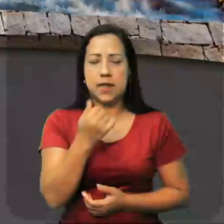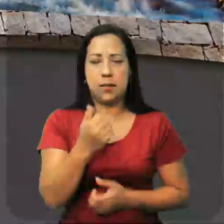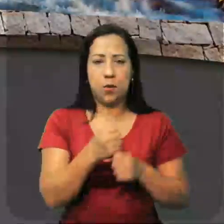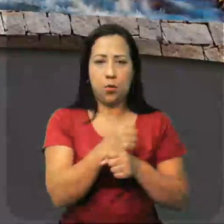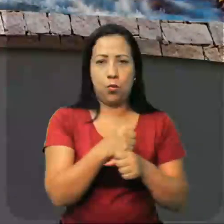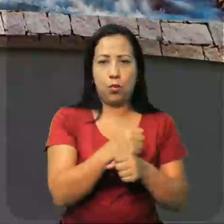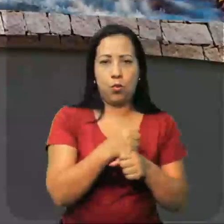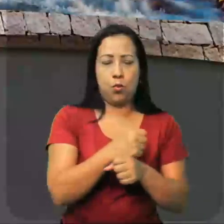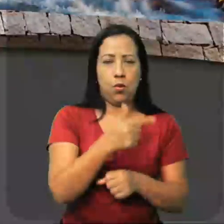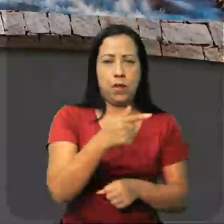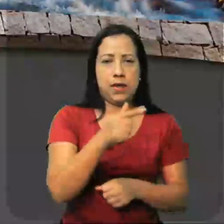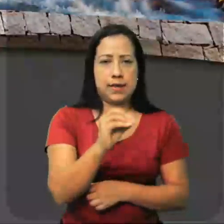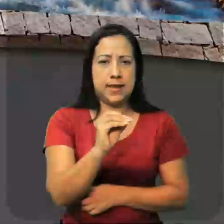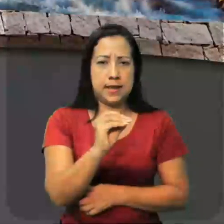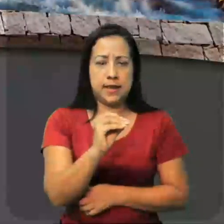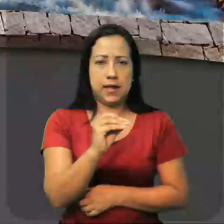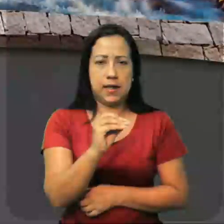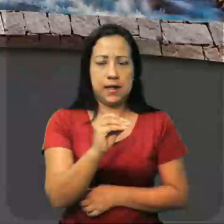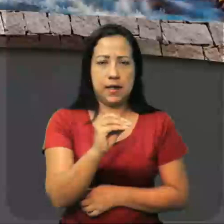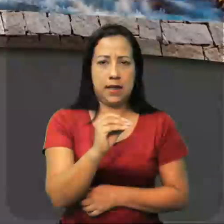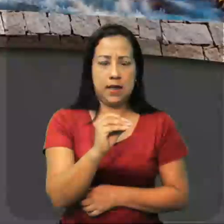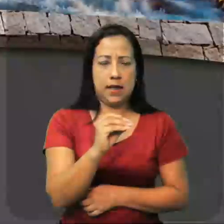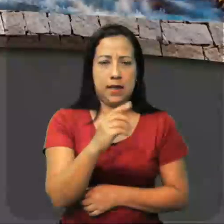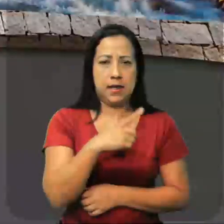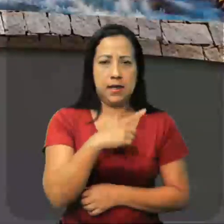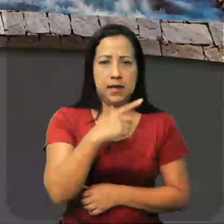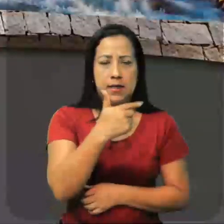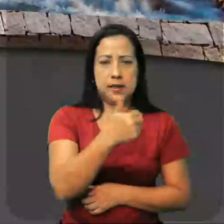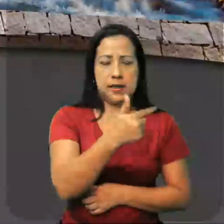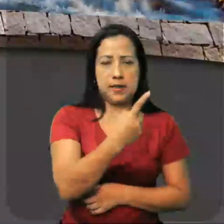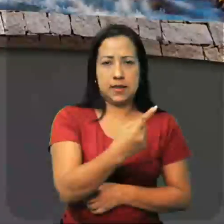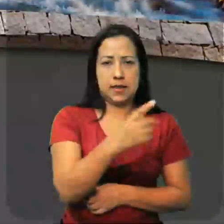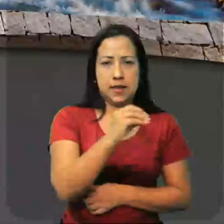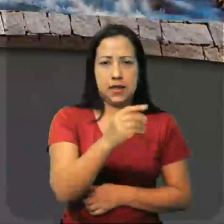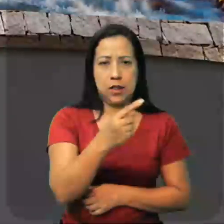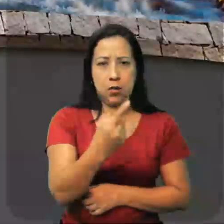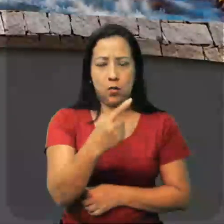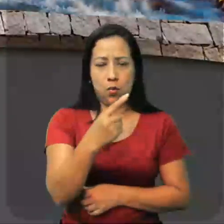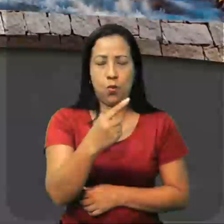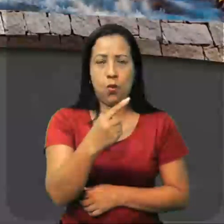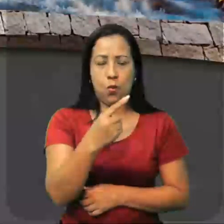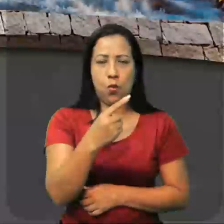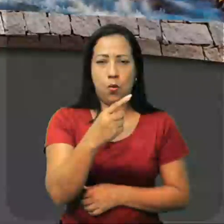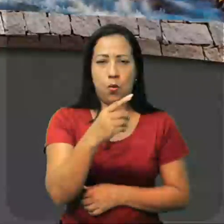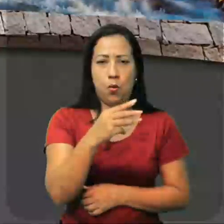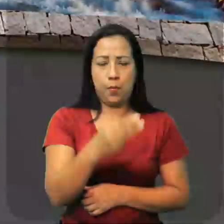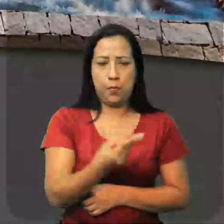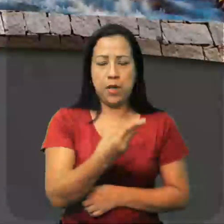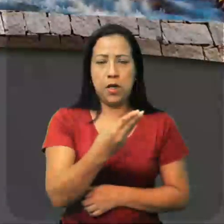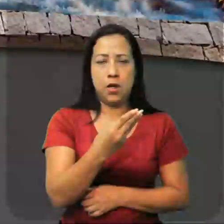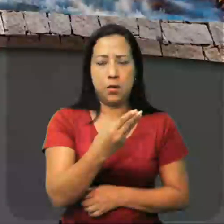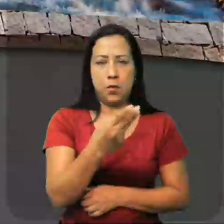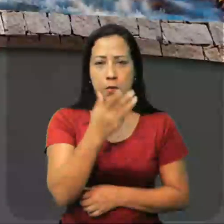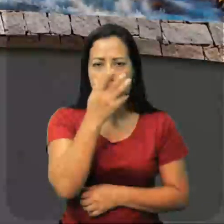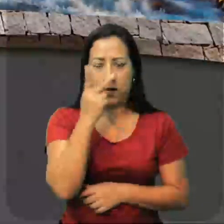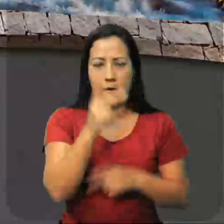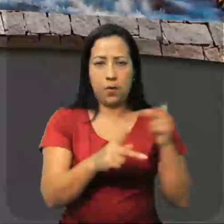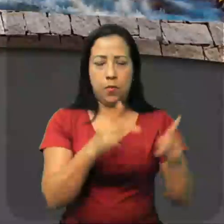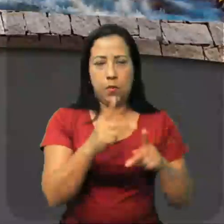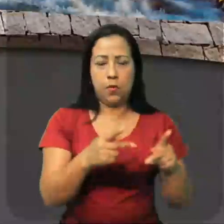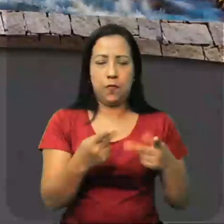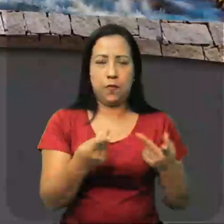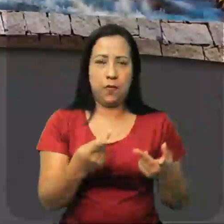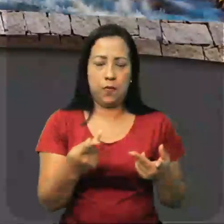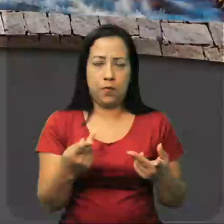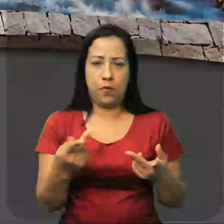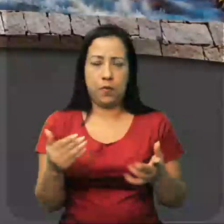tínhamos 111 mil habitantes. Anos 80, meio milhão. Em 90, mais de 1 milhão de habitantes. Daí para cá, o